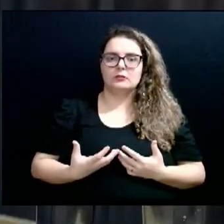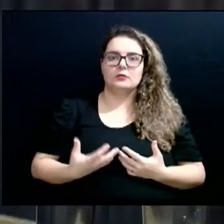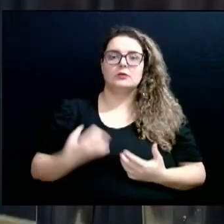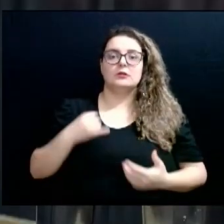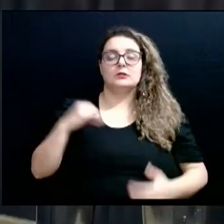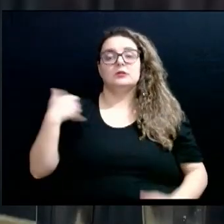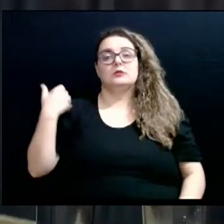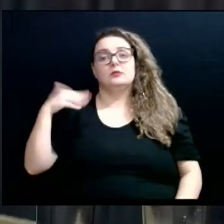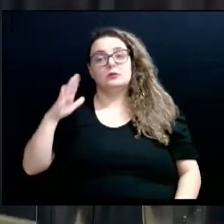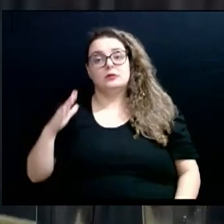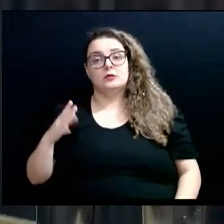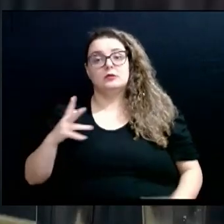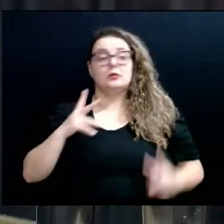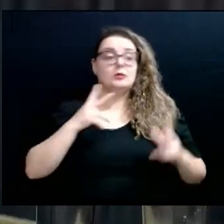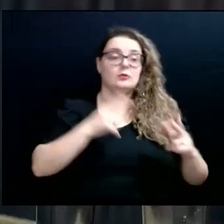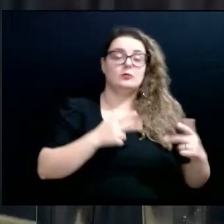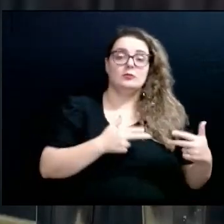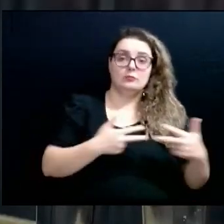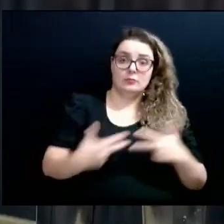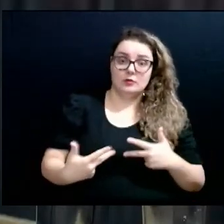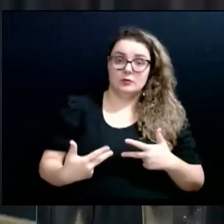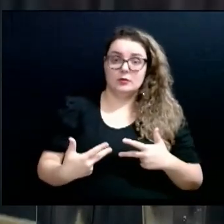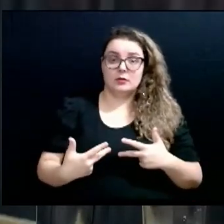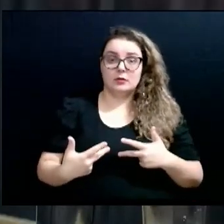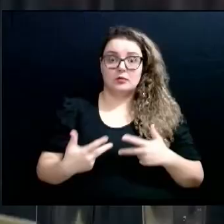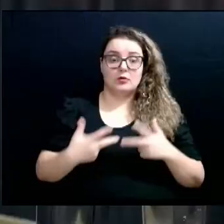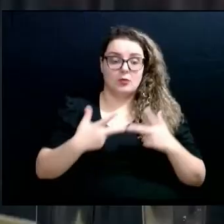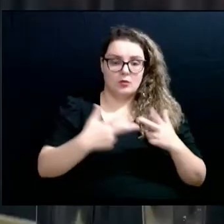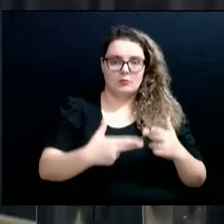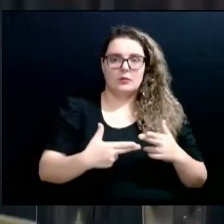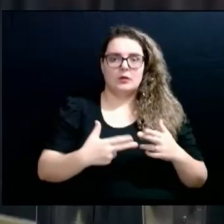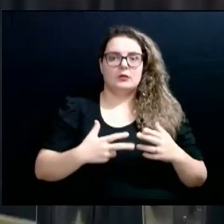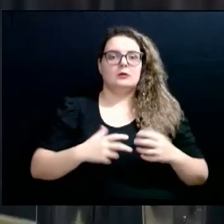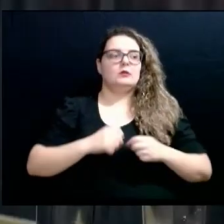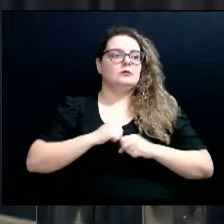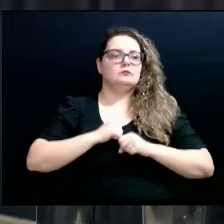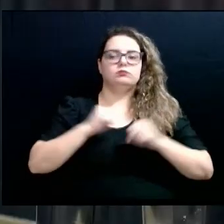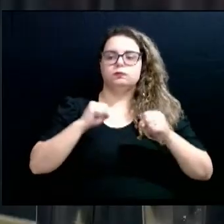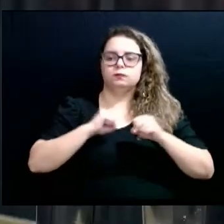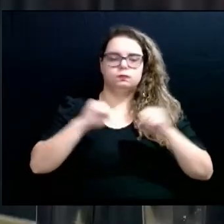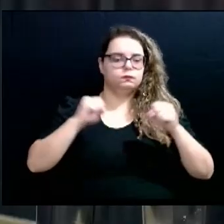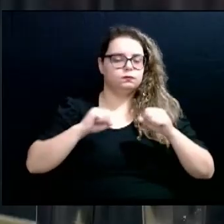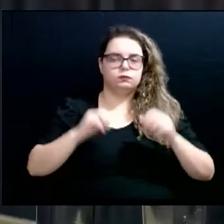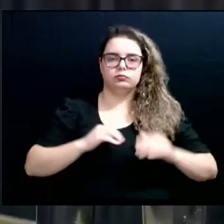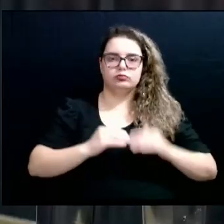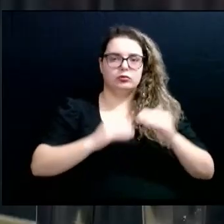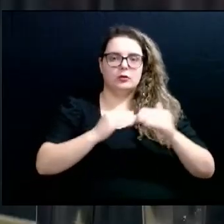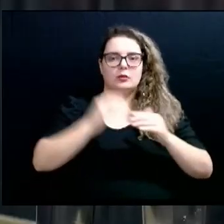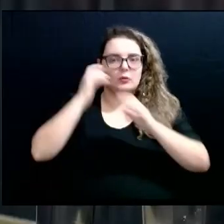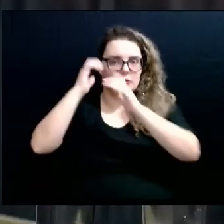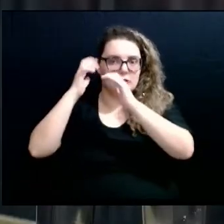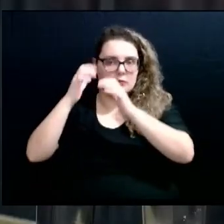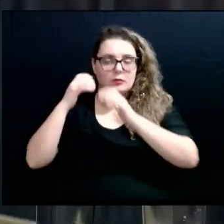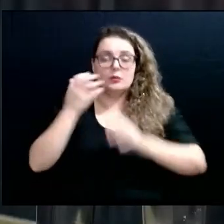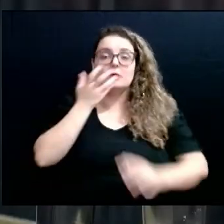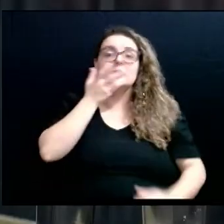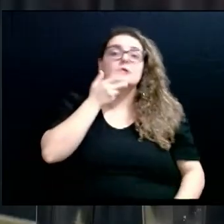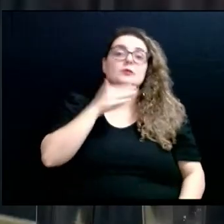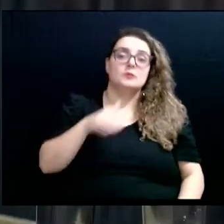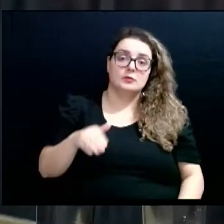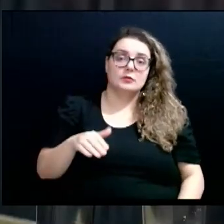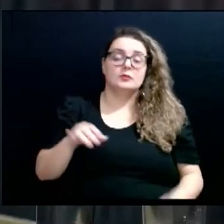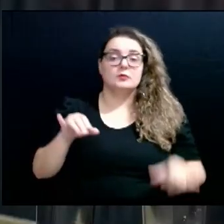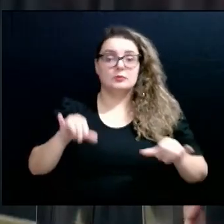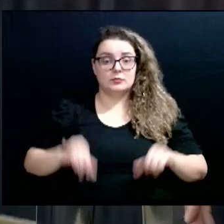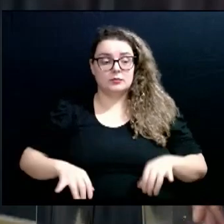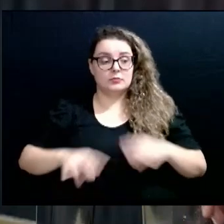entra nesse padrão de resposta, a situação vai escalando. Então é como se o cérebro da criança que tá sofrendo a situação tá nesse